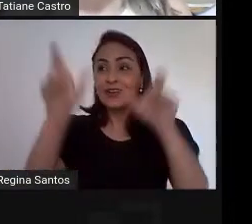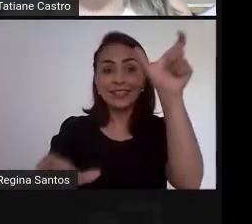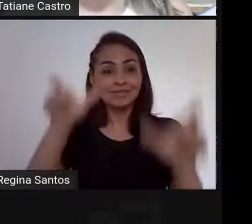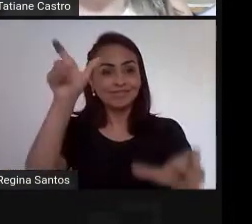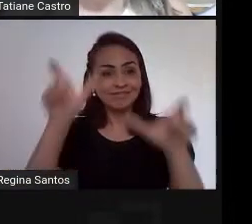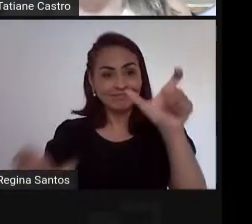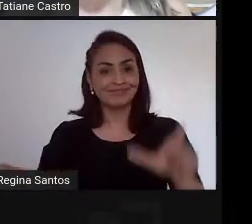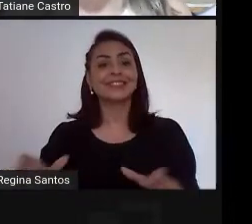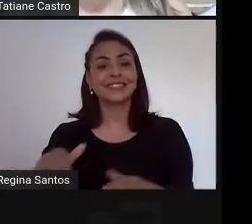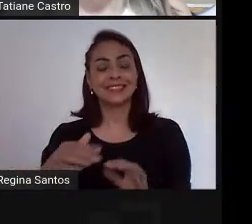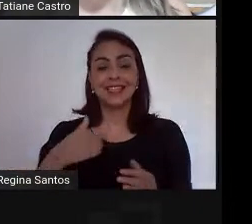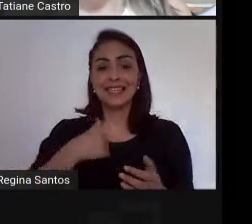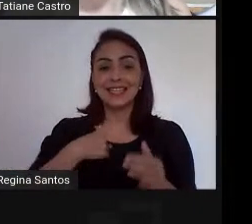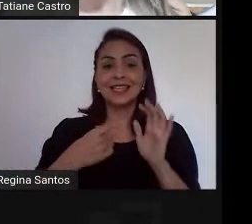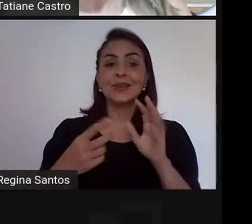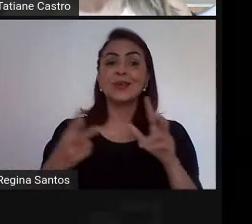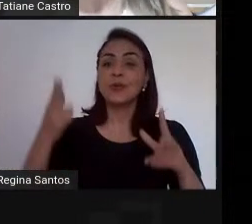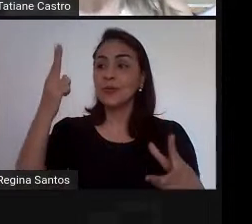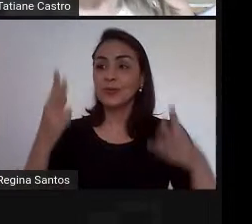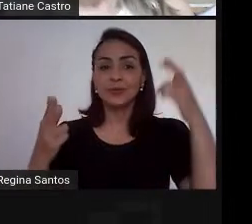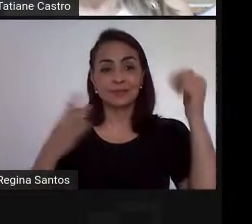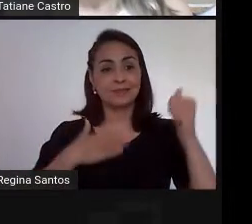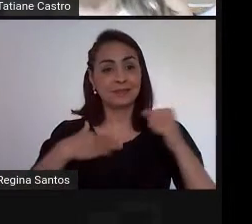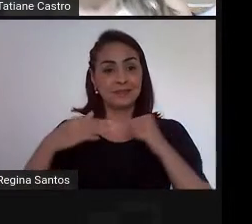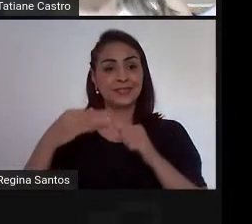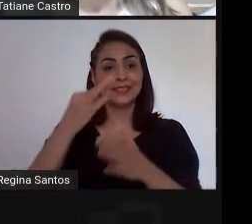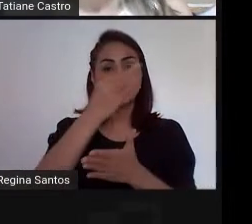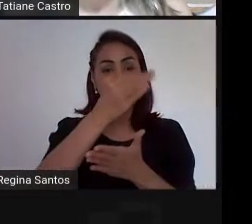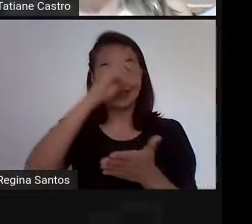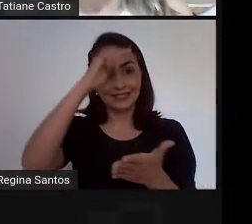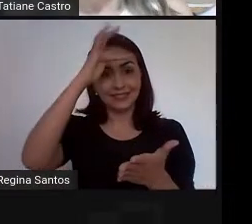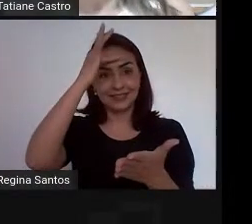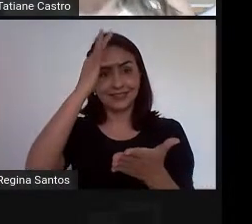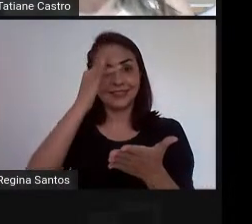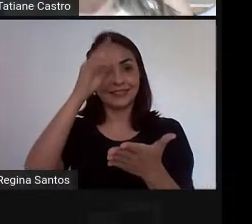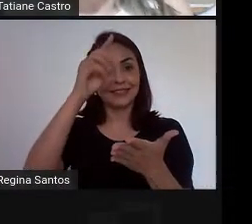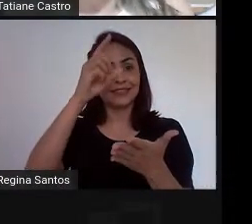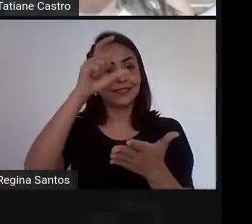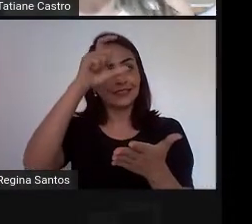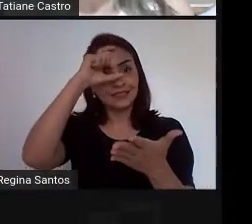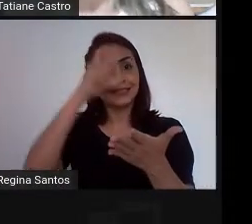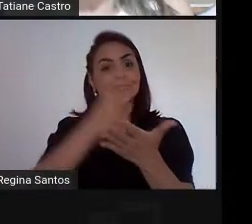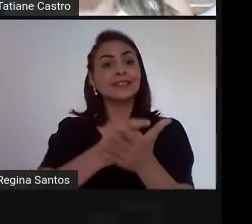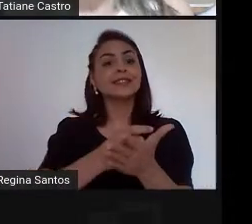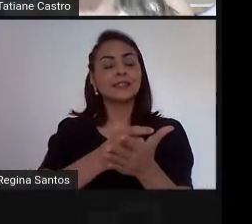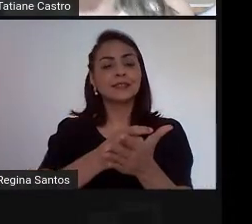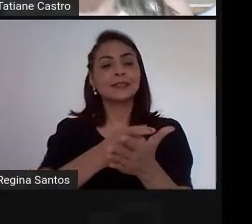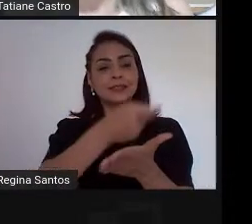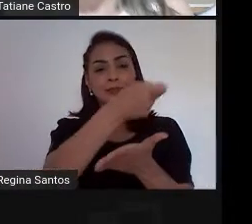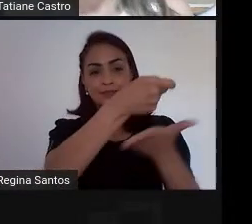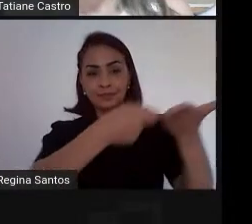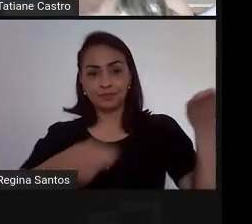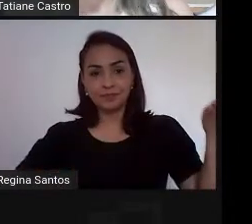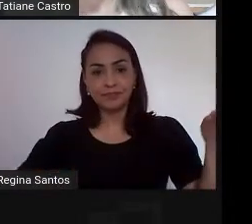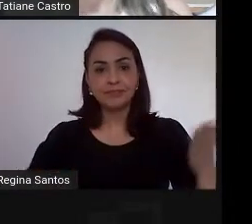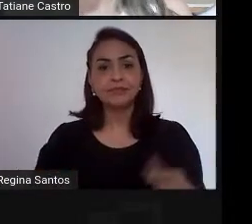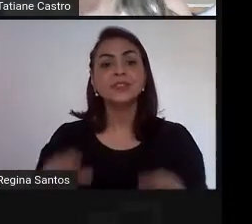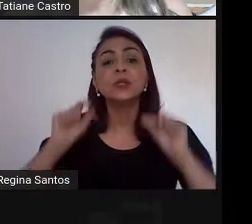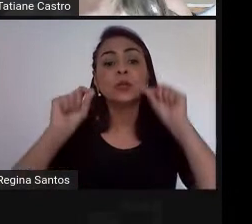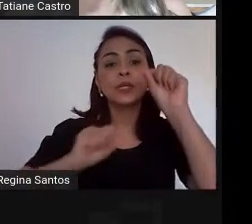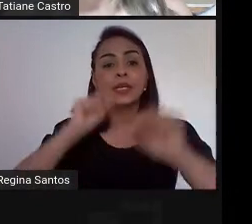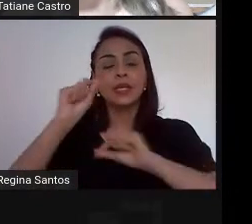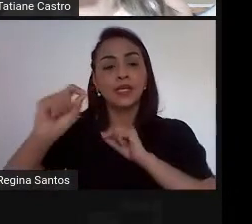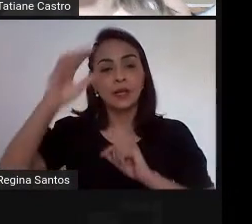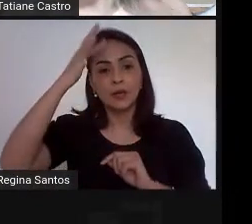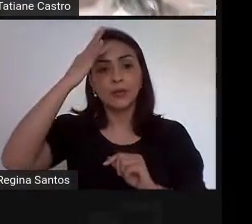pequeno recorte. O objetivo da pesquisa era analisar e compreender as forças que impulsionam a